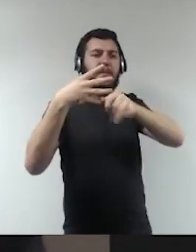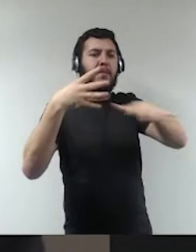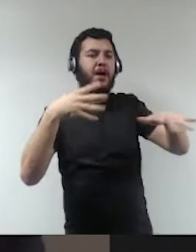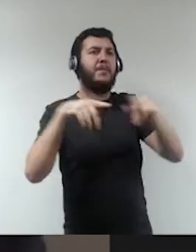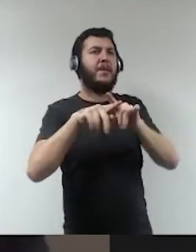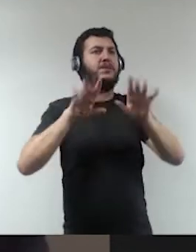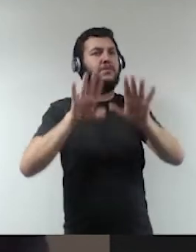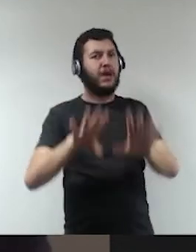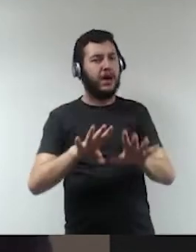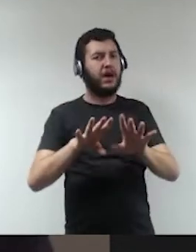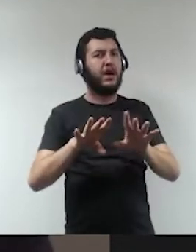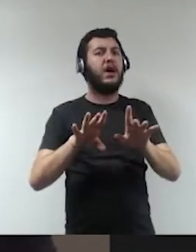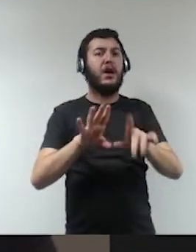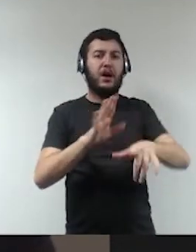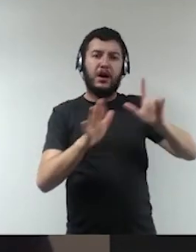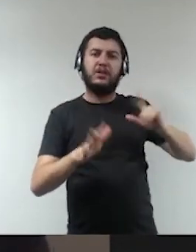também